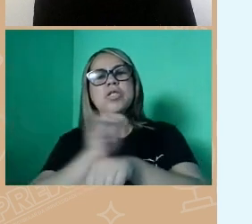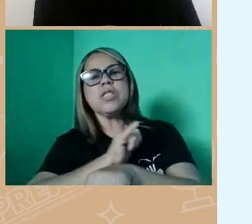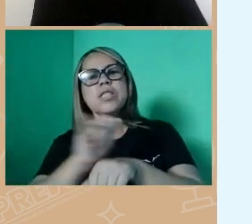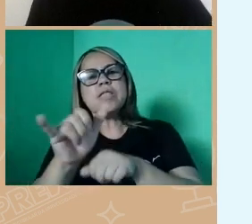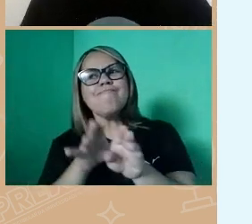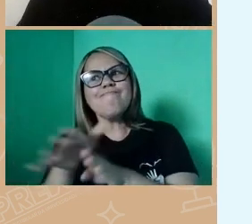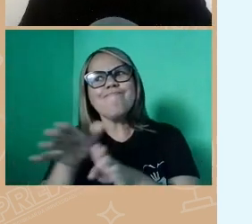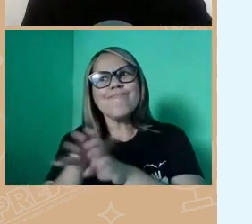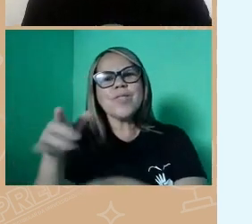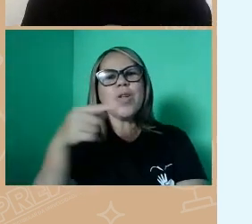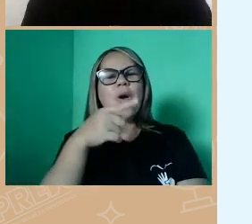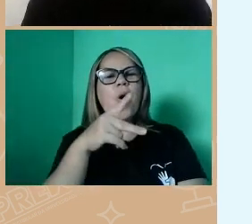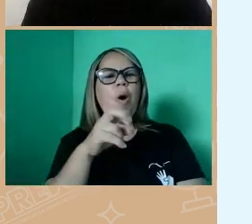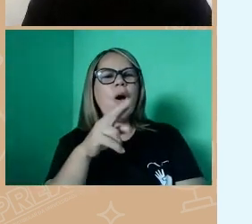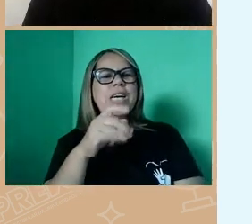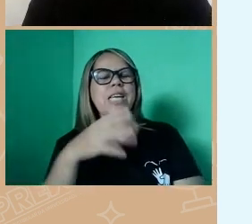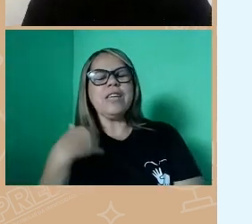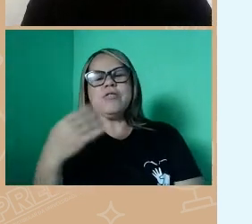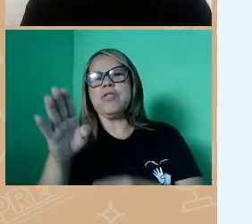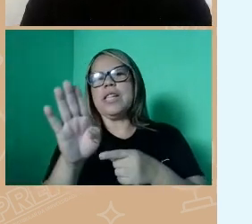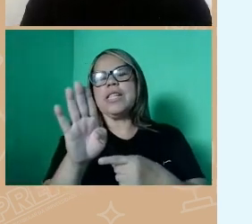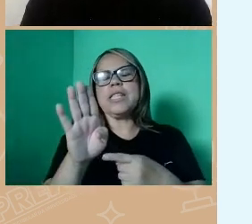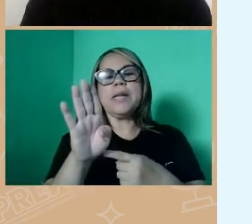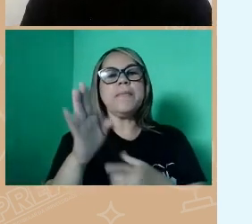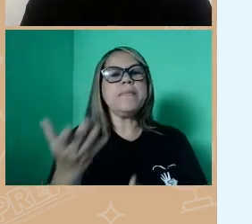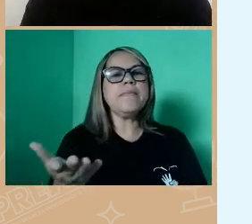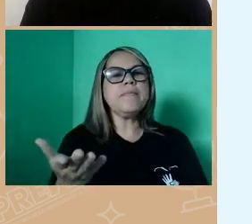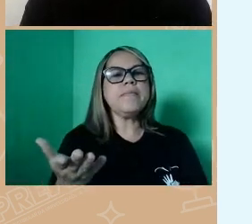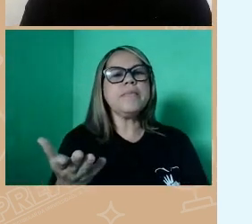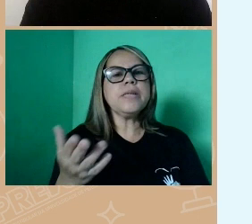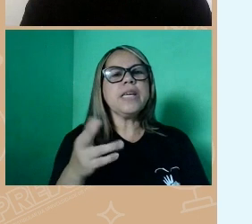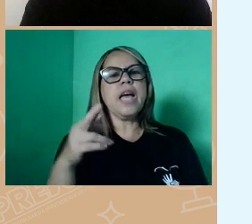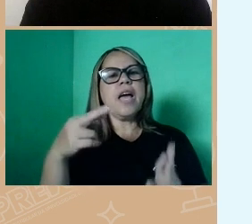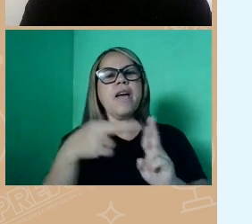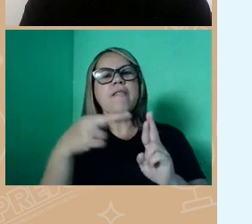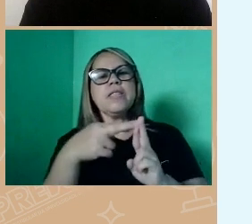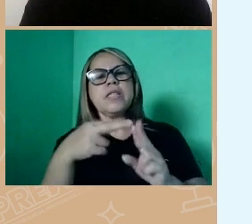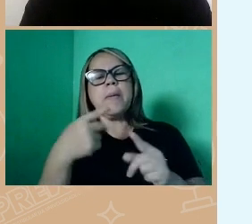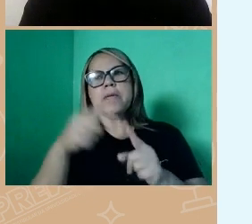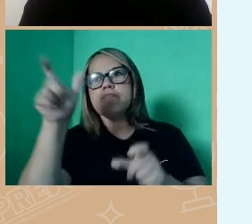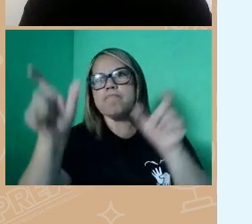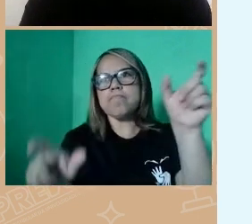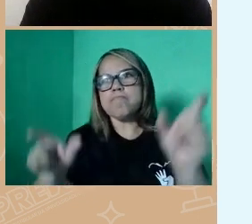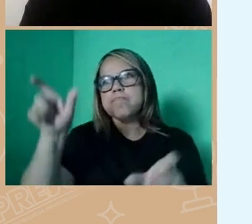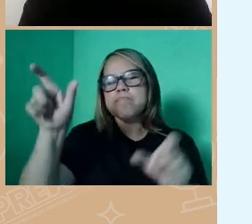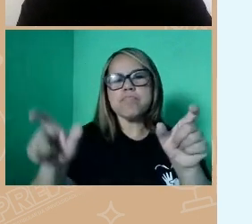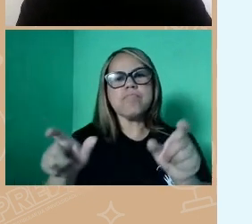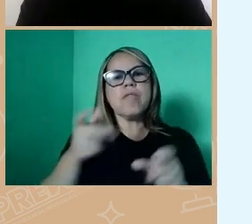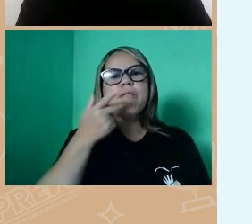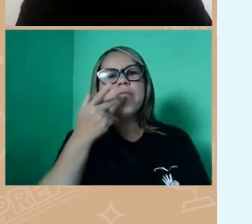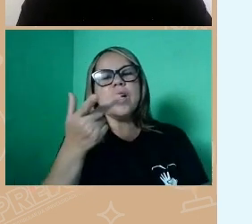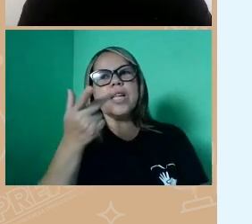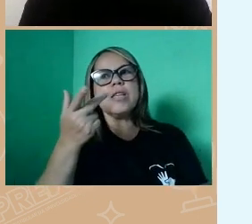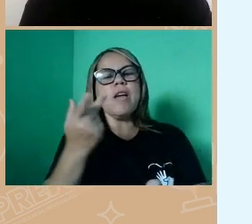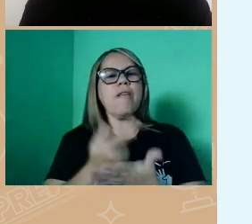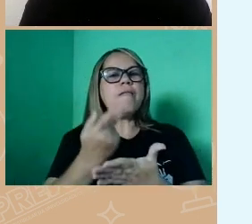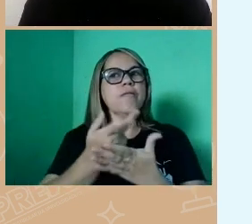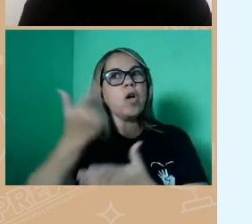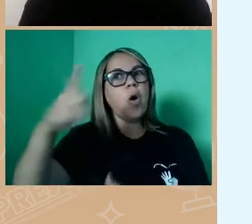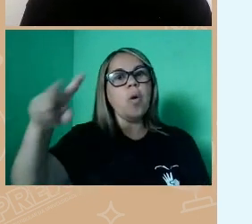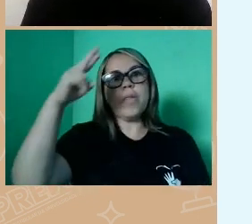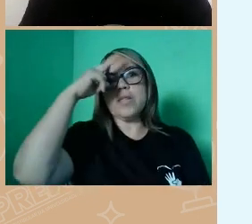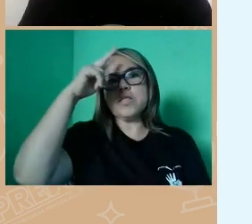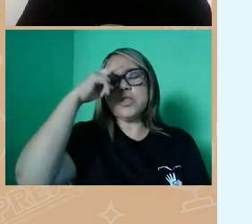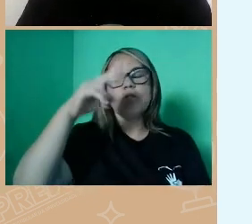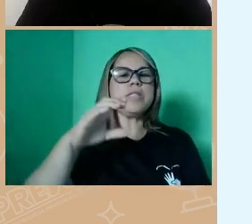a Horácio. Letra B, referencial, pois os personagens expõem informações sobre suas participações em outras histórias. Letra